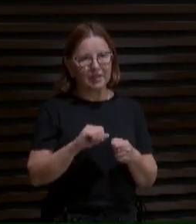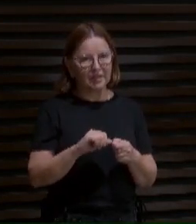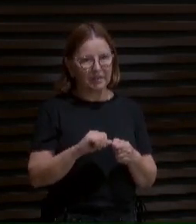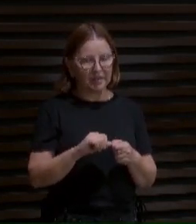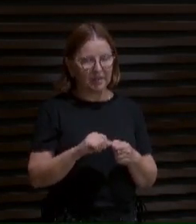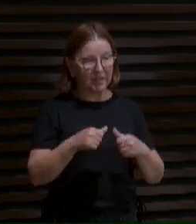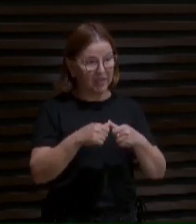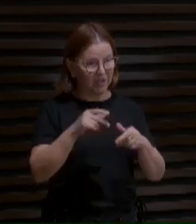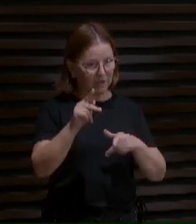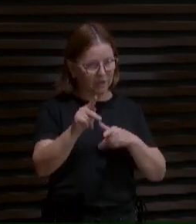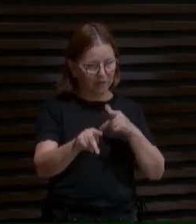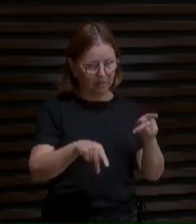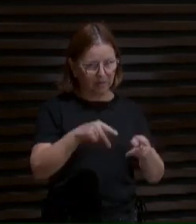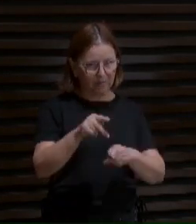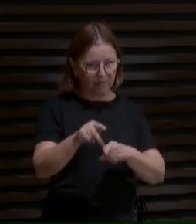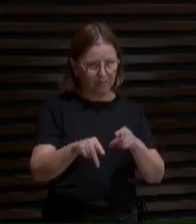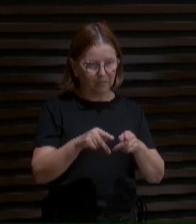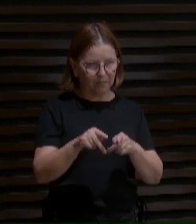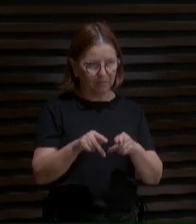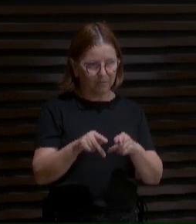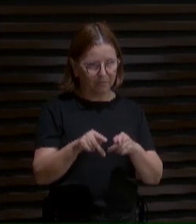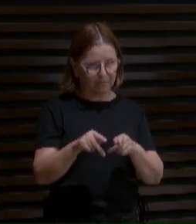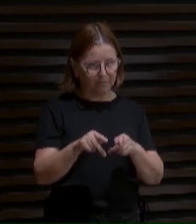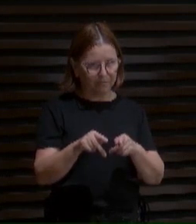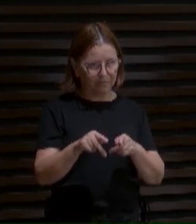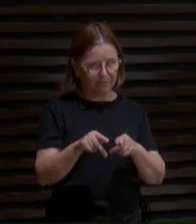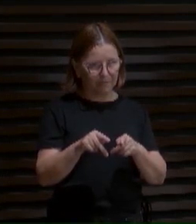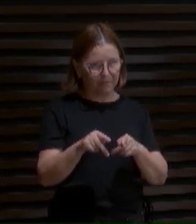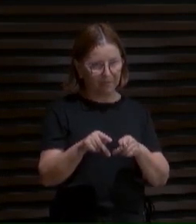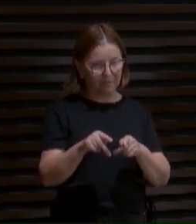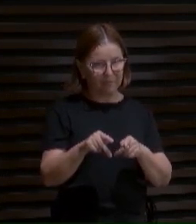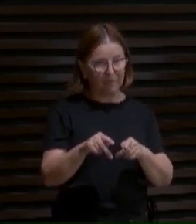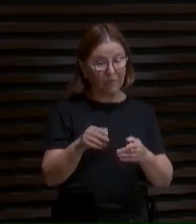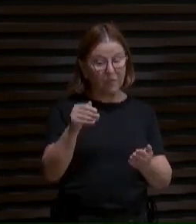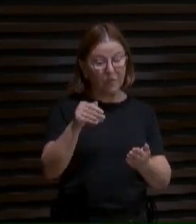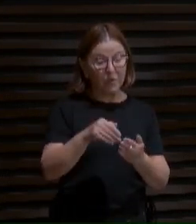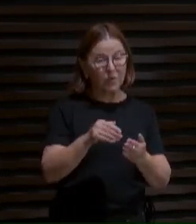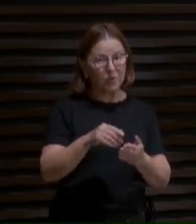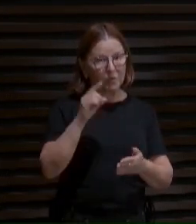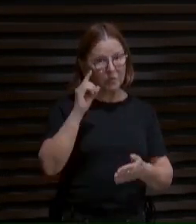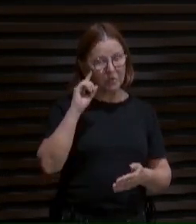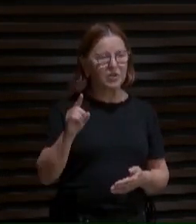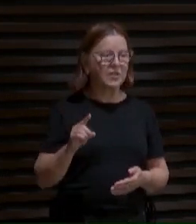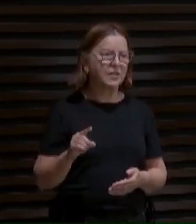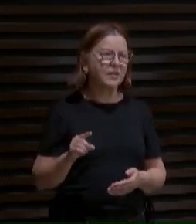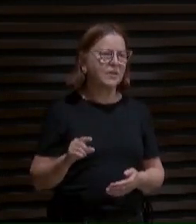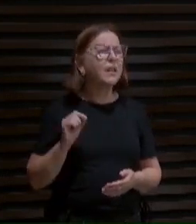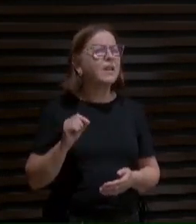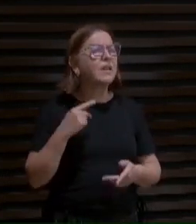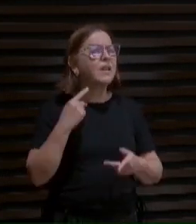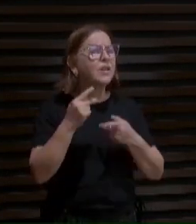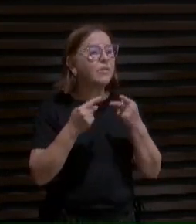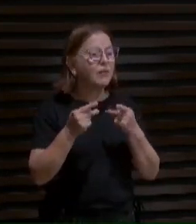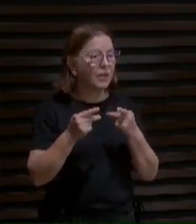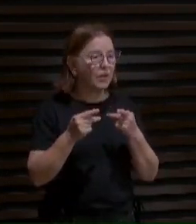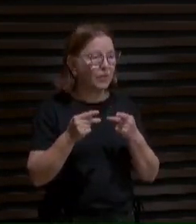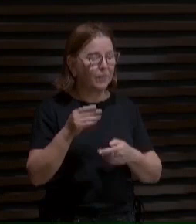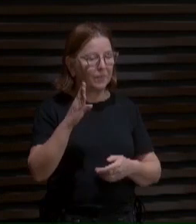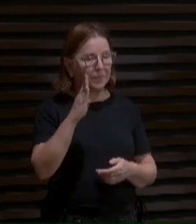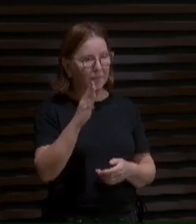este povo ao teu nos últimos dias. Quem está falando isto é Balaão,